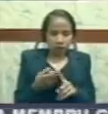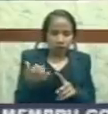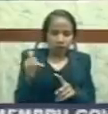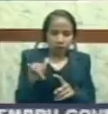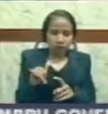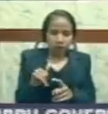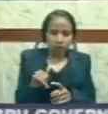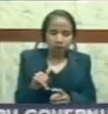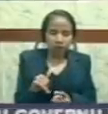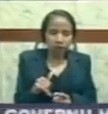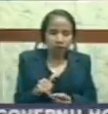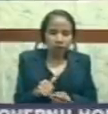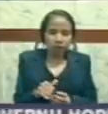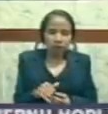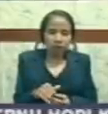está.